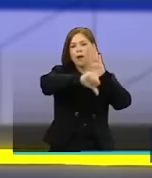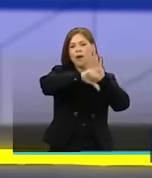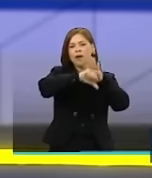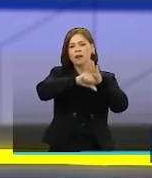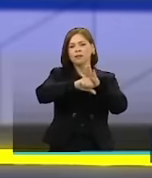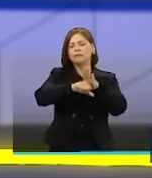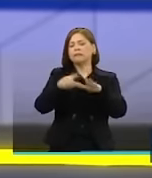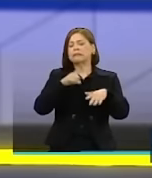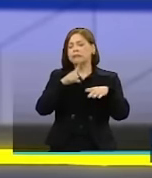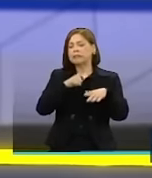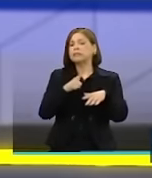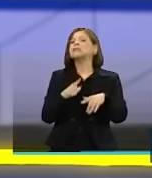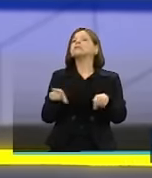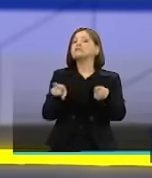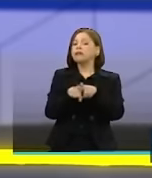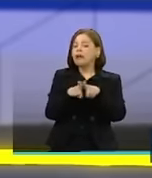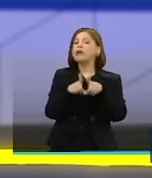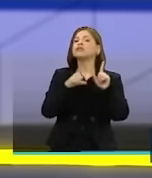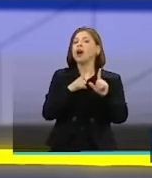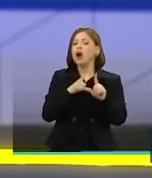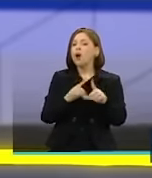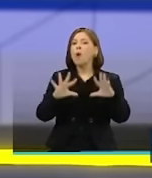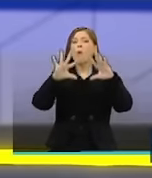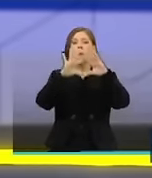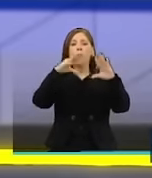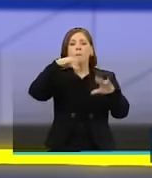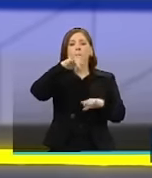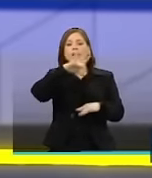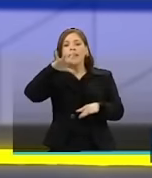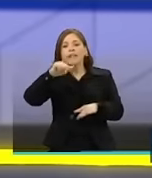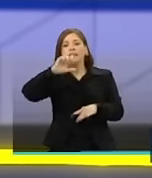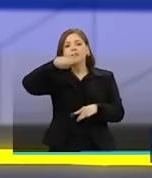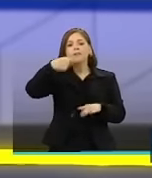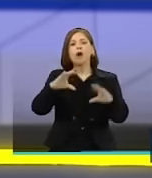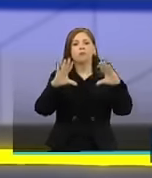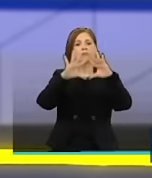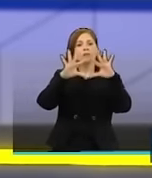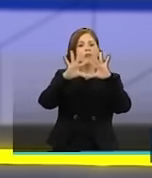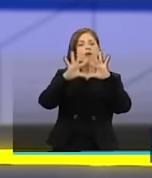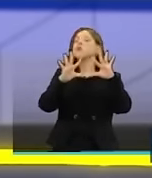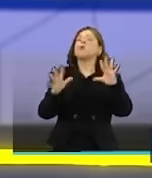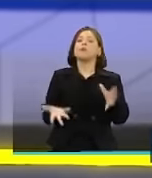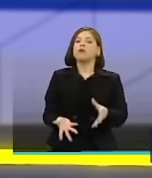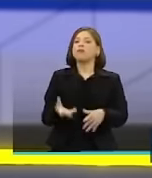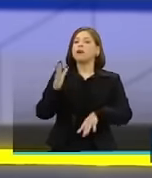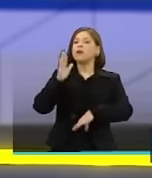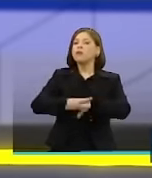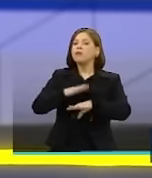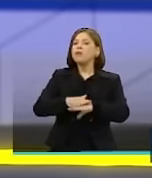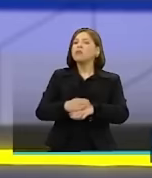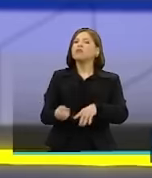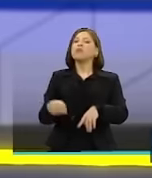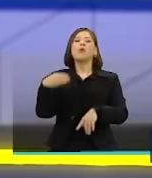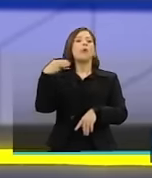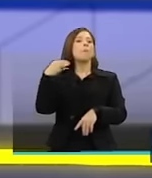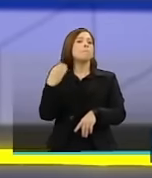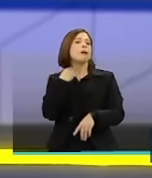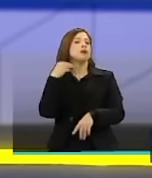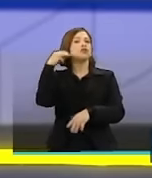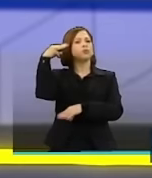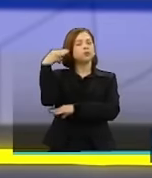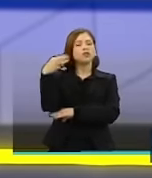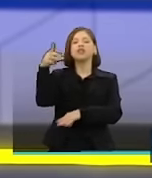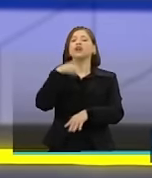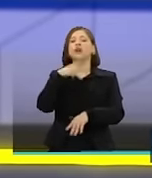está chegando, inclusive com milícia, com provas efetivas da polícia no Banco de Mogi, banco virtual.